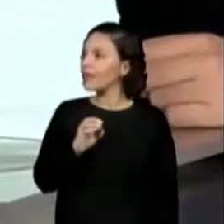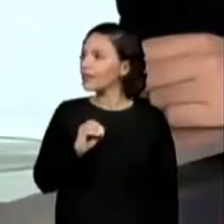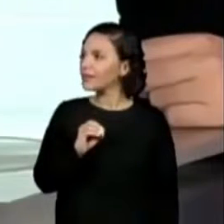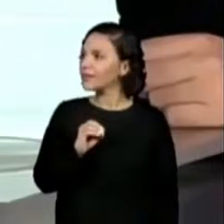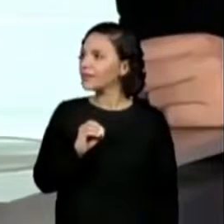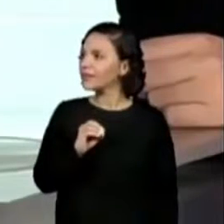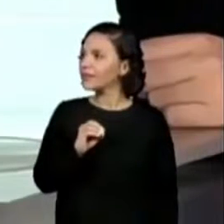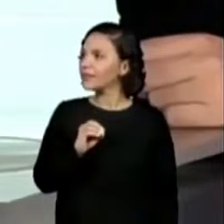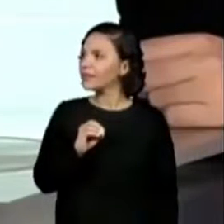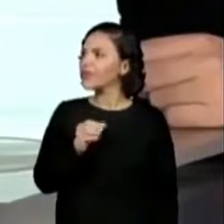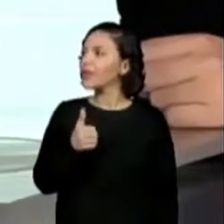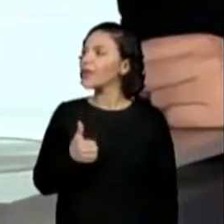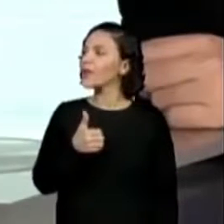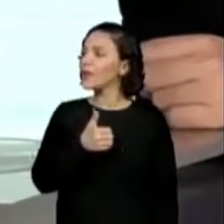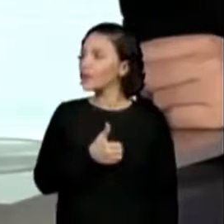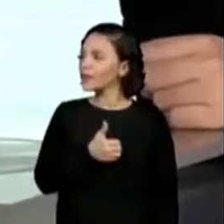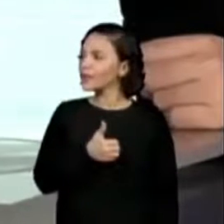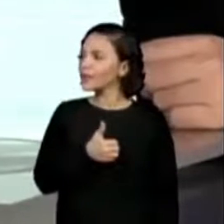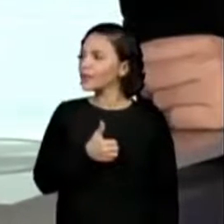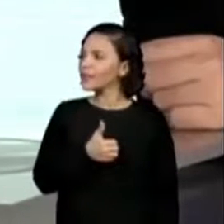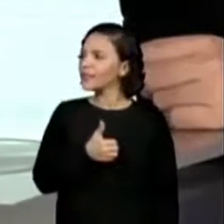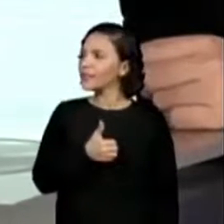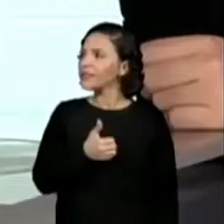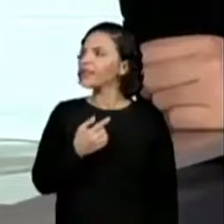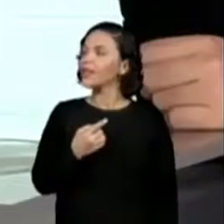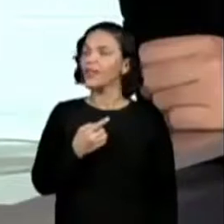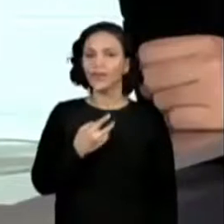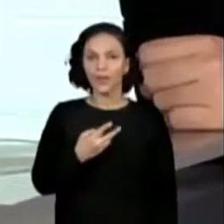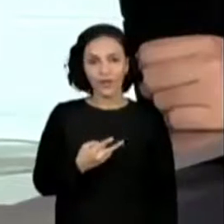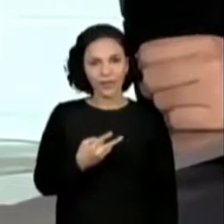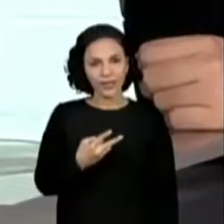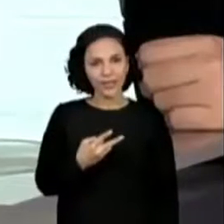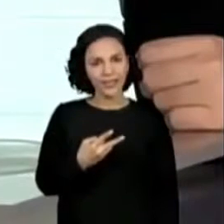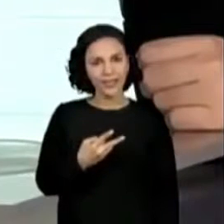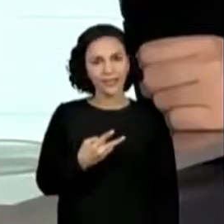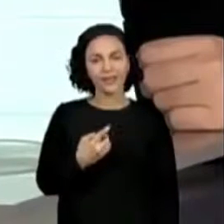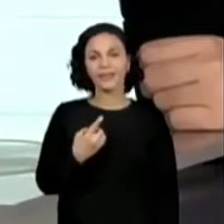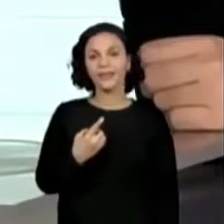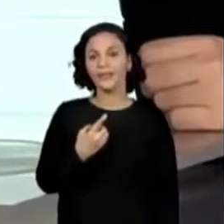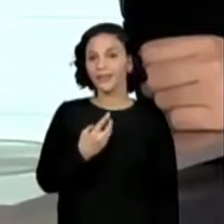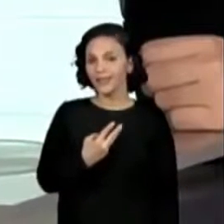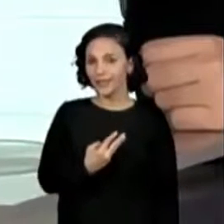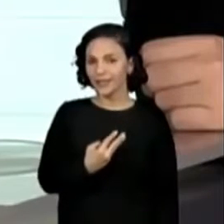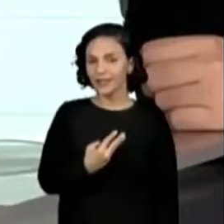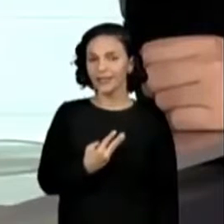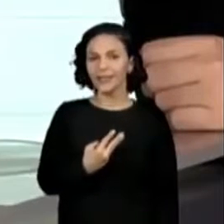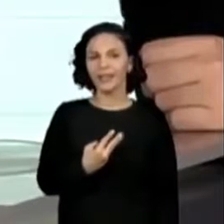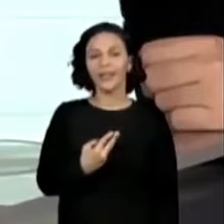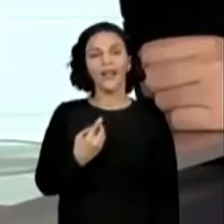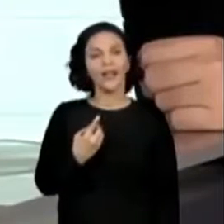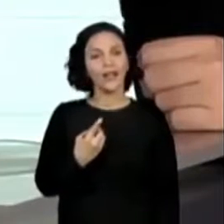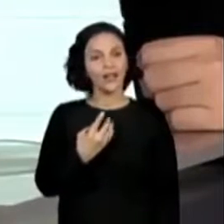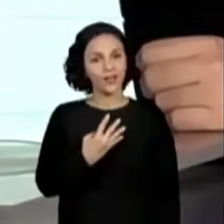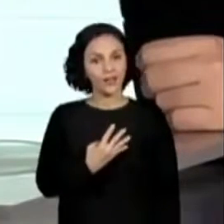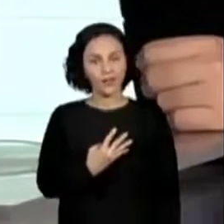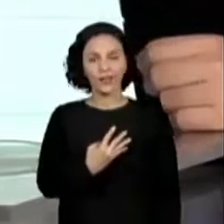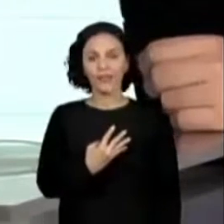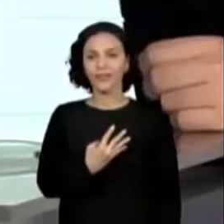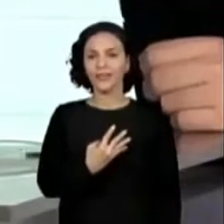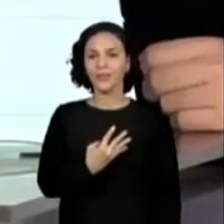dez, onze, doze, treze,